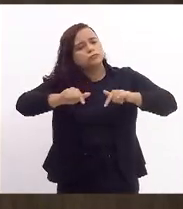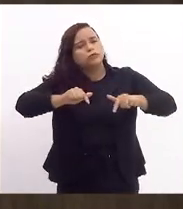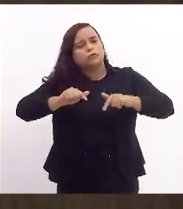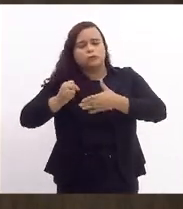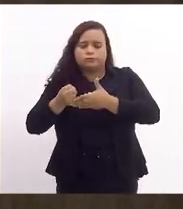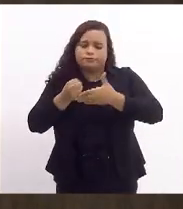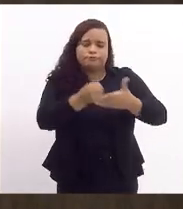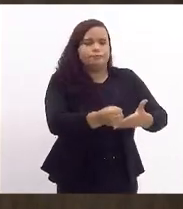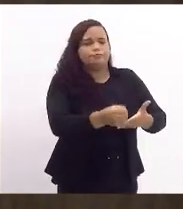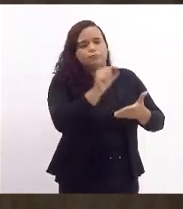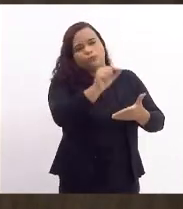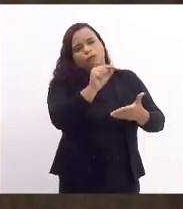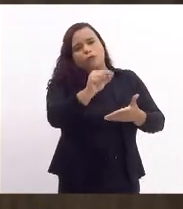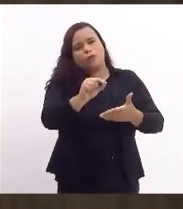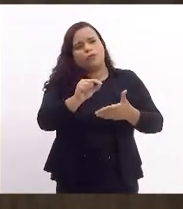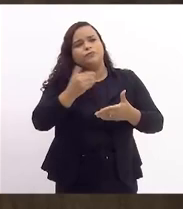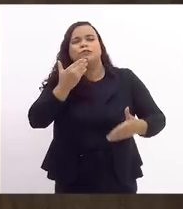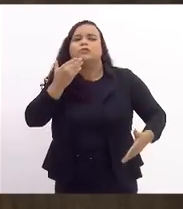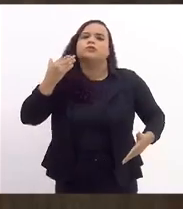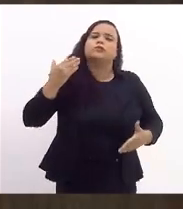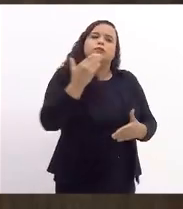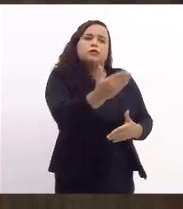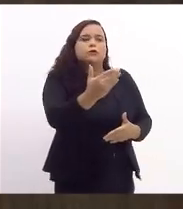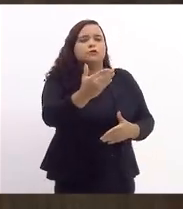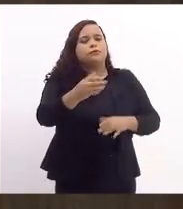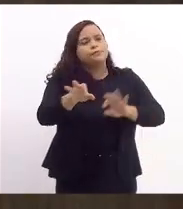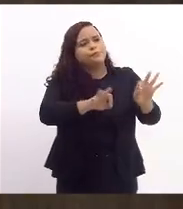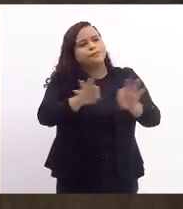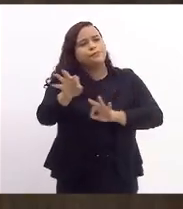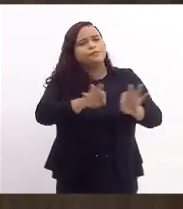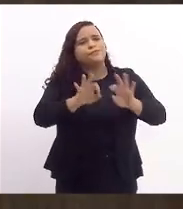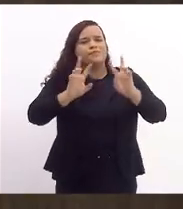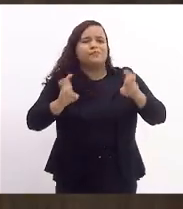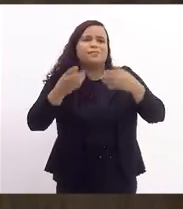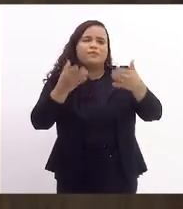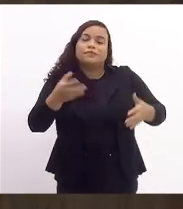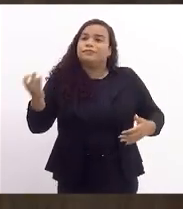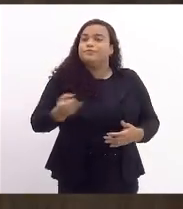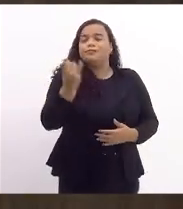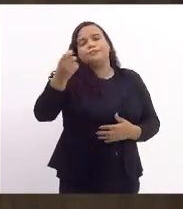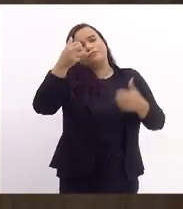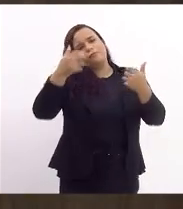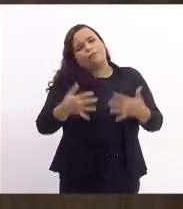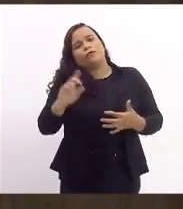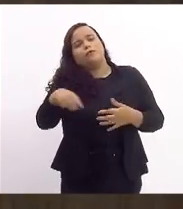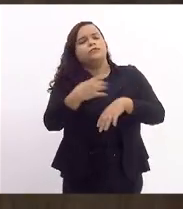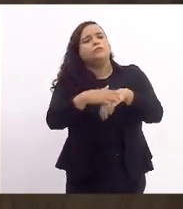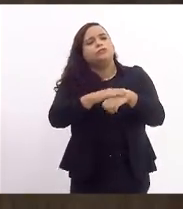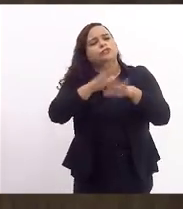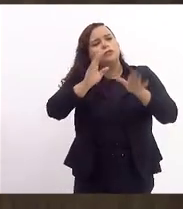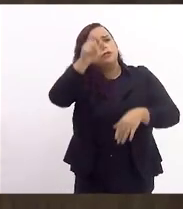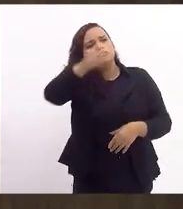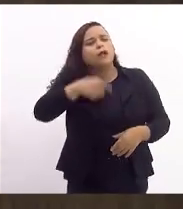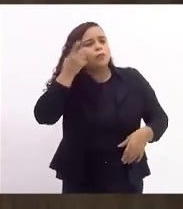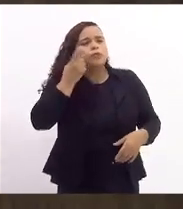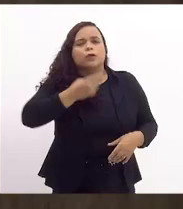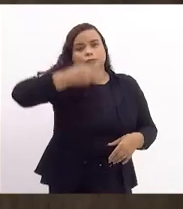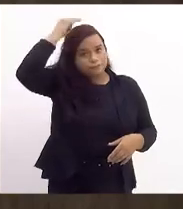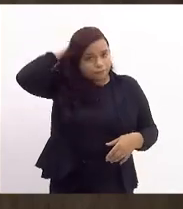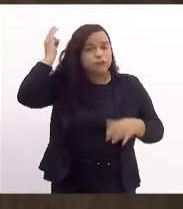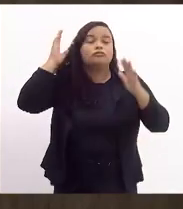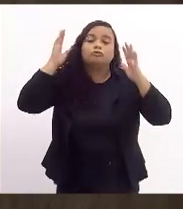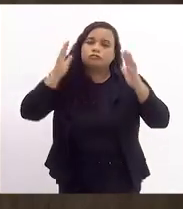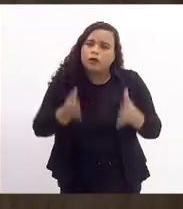é essa reivindicação do plano que para gente é fundamental falamos que o deputado Márcio Pacheco também